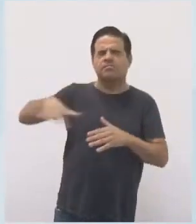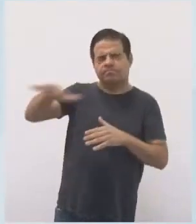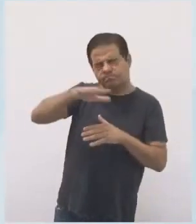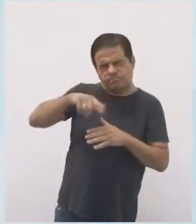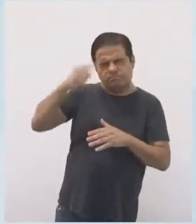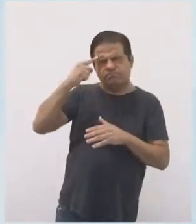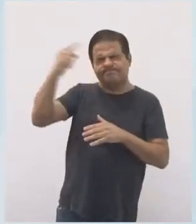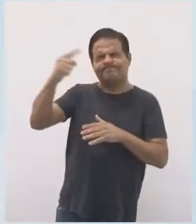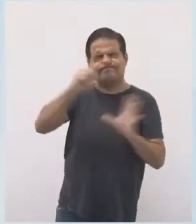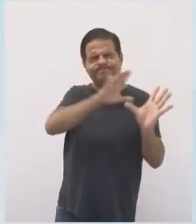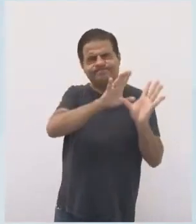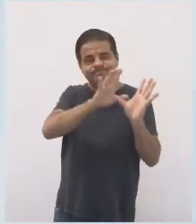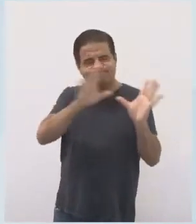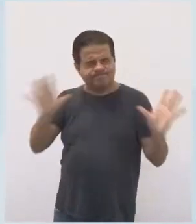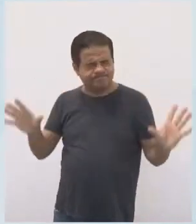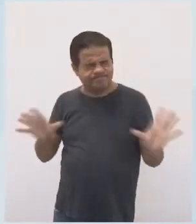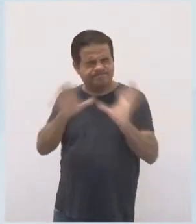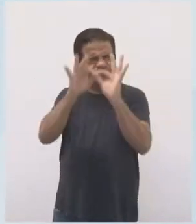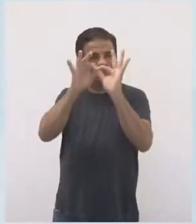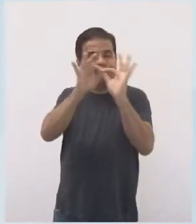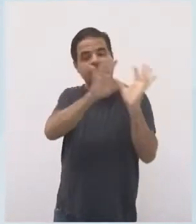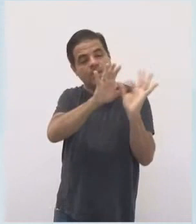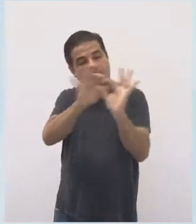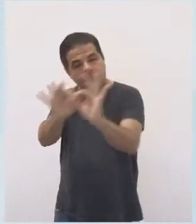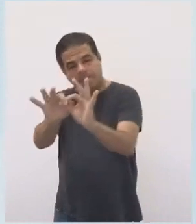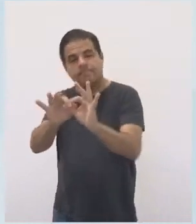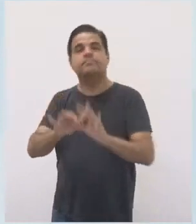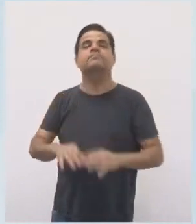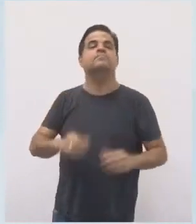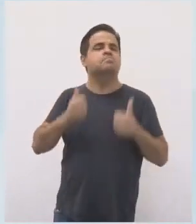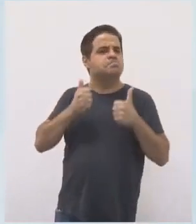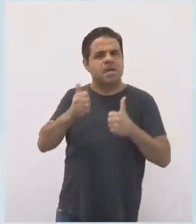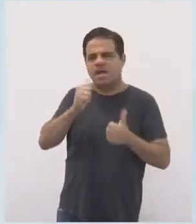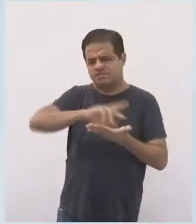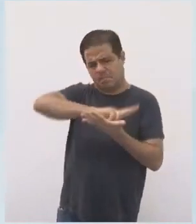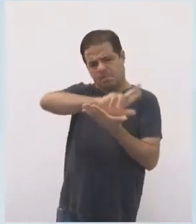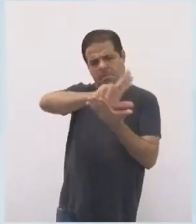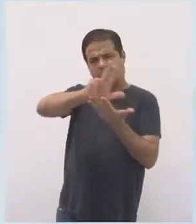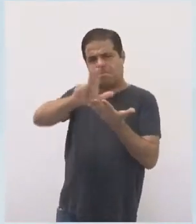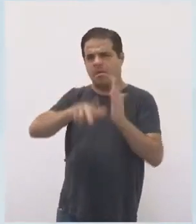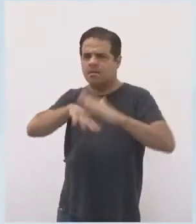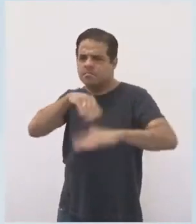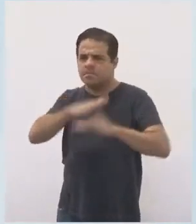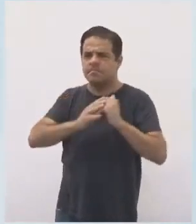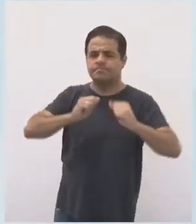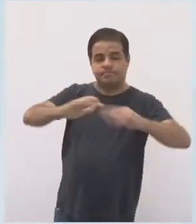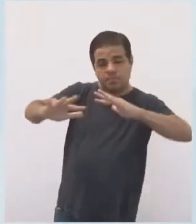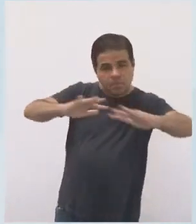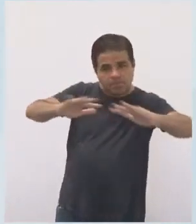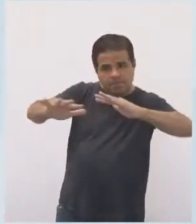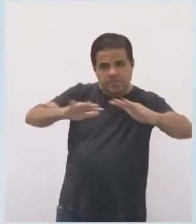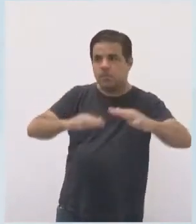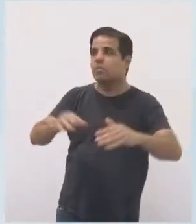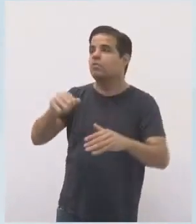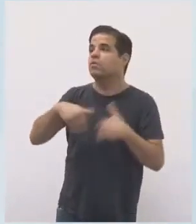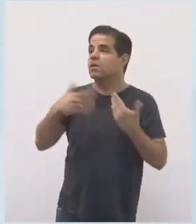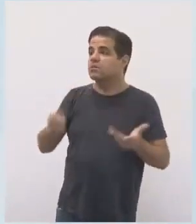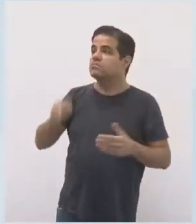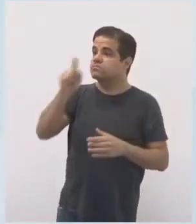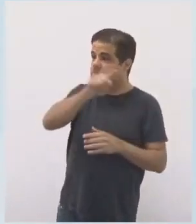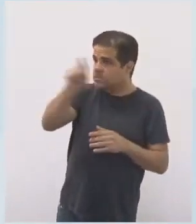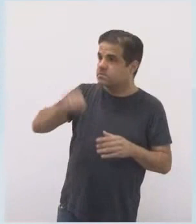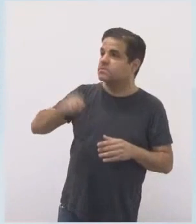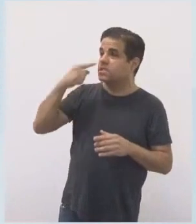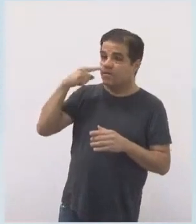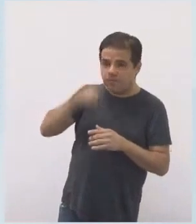gente chamou de corrente do bem, né, uma série de ações mobilizadoras, né? Então, talvez vocês já tenham